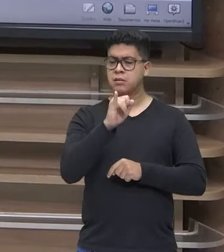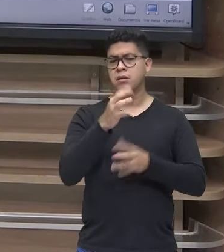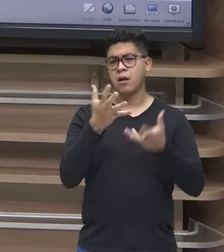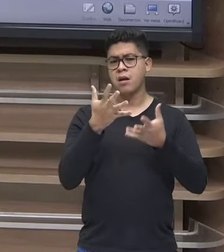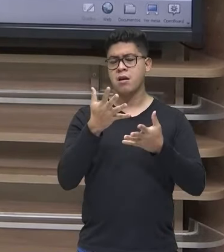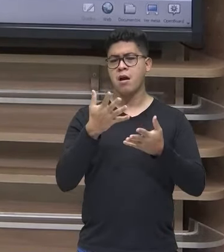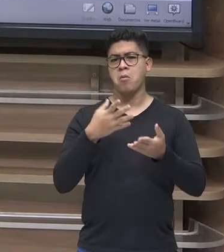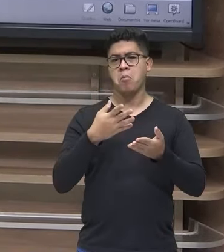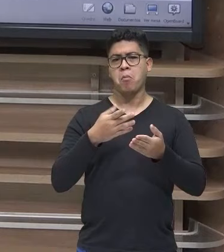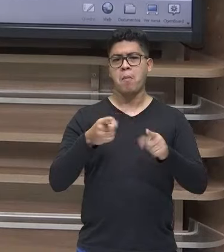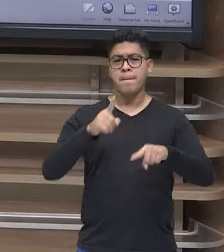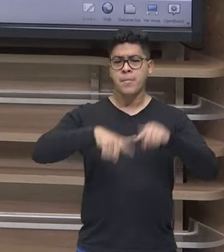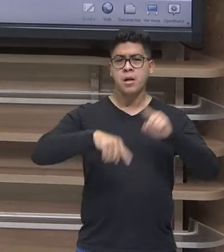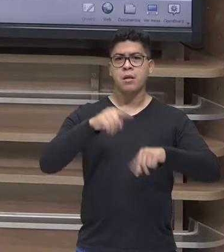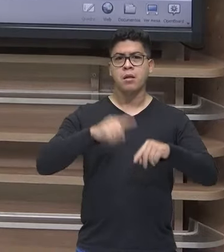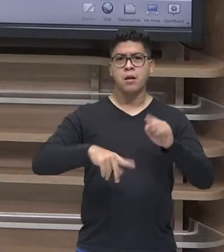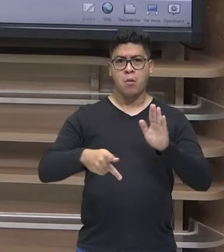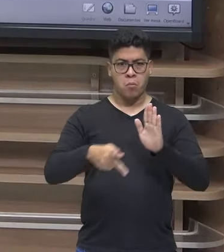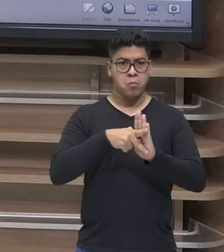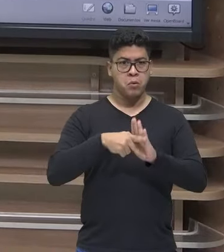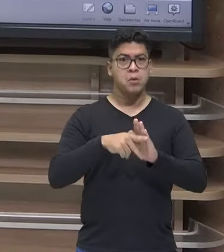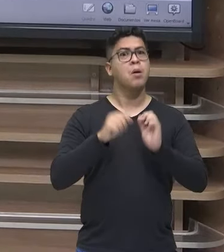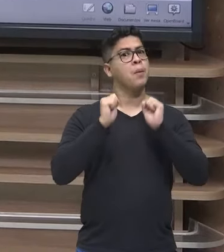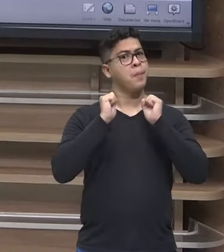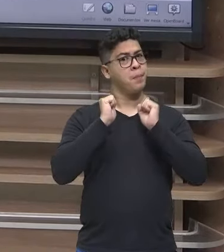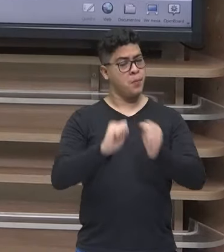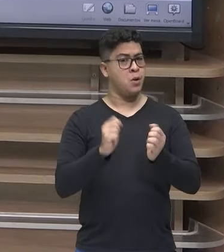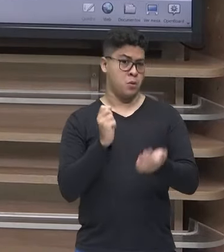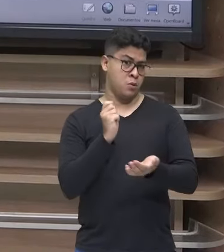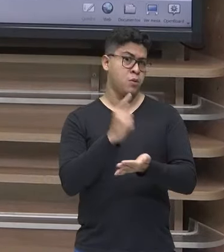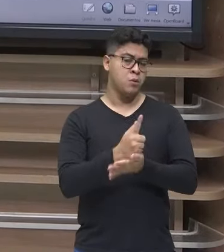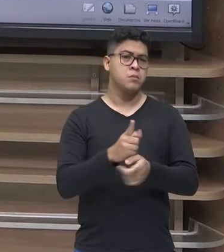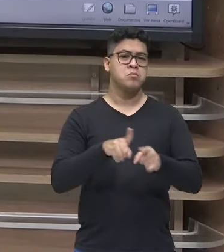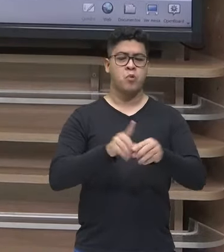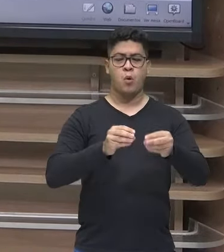os tabuleiros de xadrez também, que você pode ir ali já movimentando as